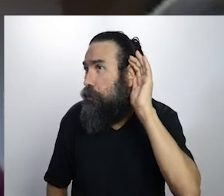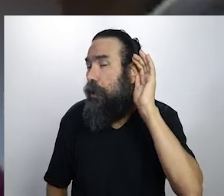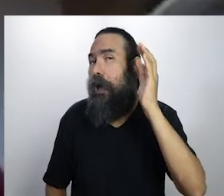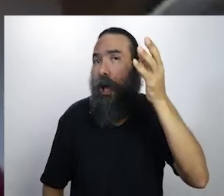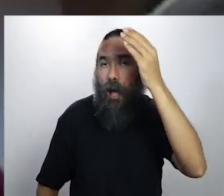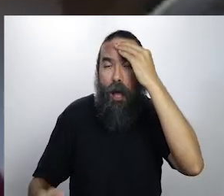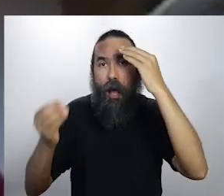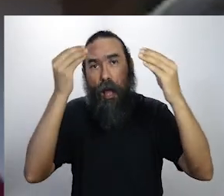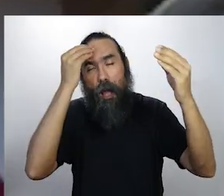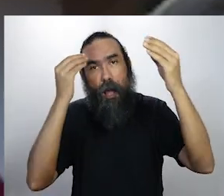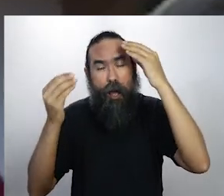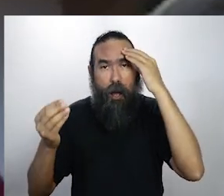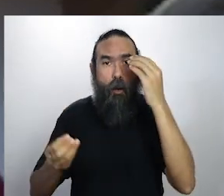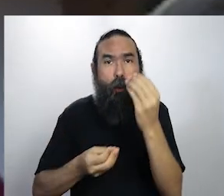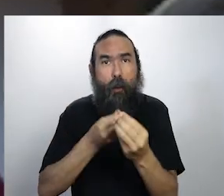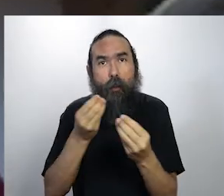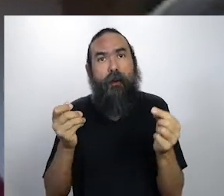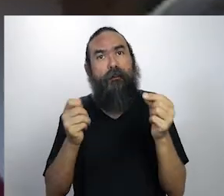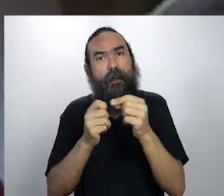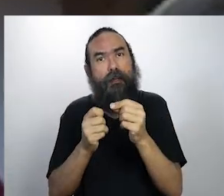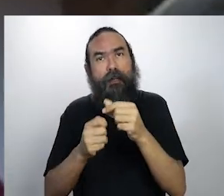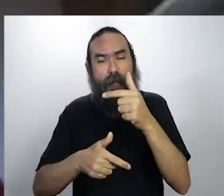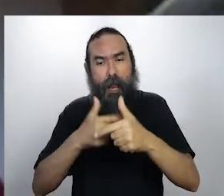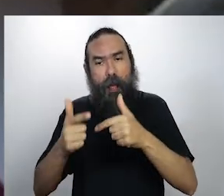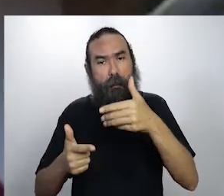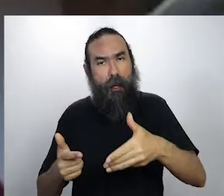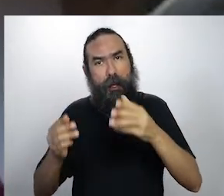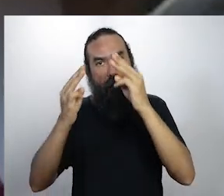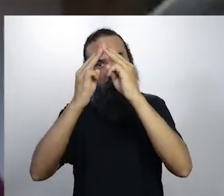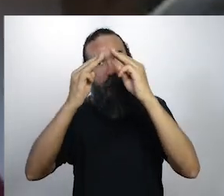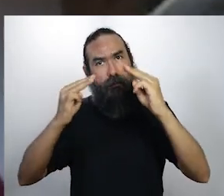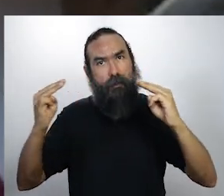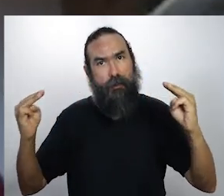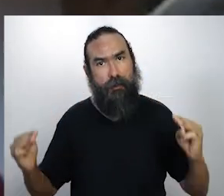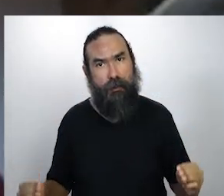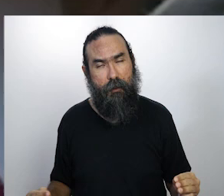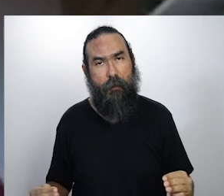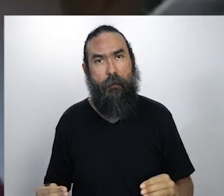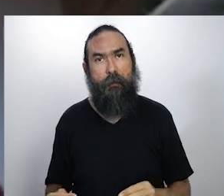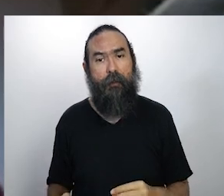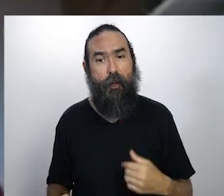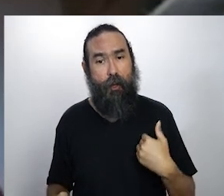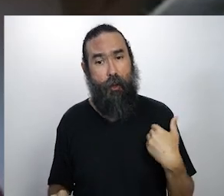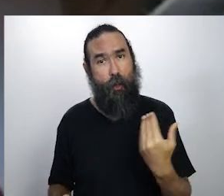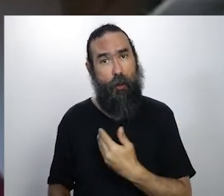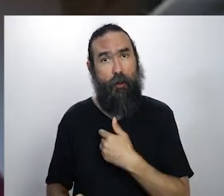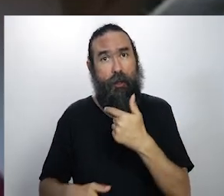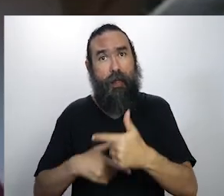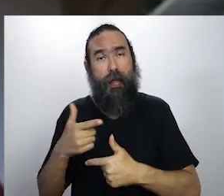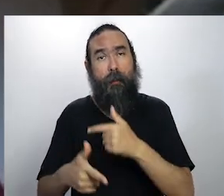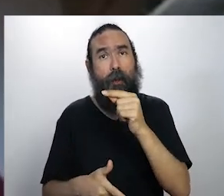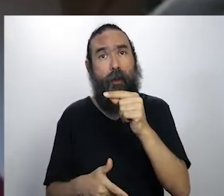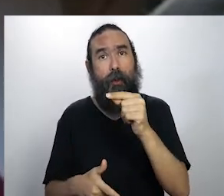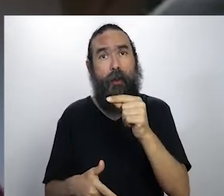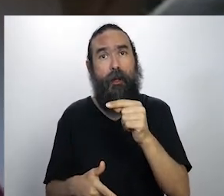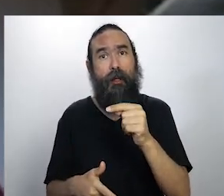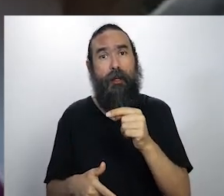proposição do programa expositivo hoje vem acompanhado de um trabalho que o nosso serviço